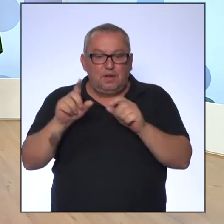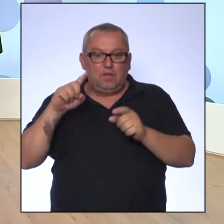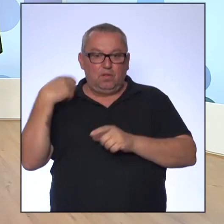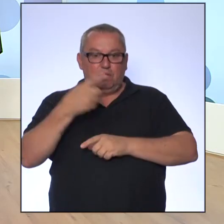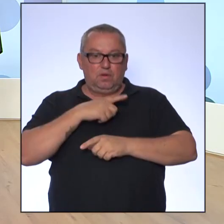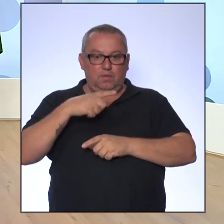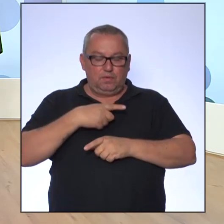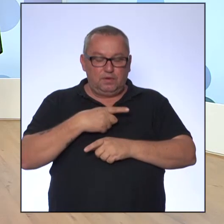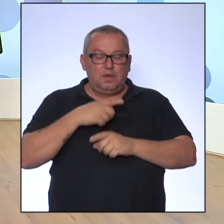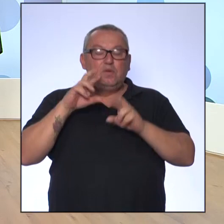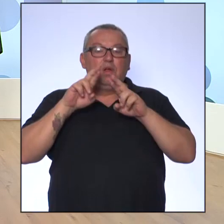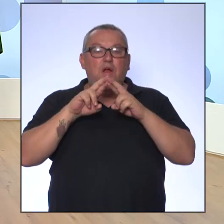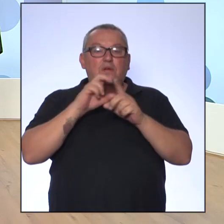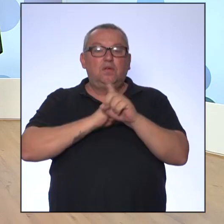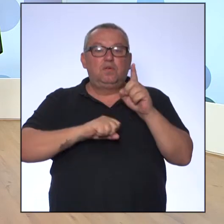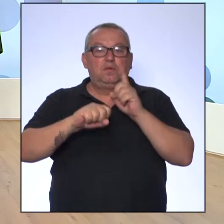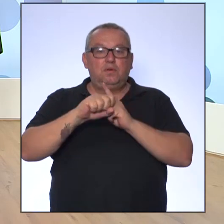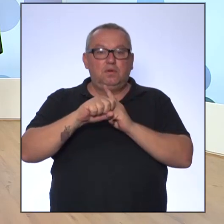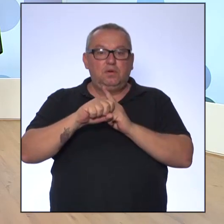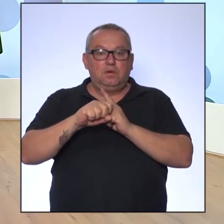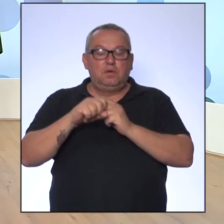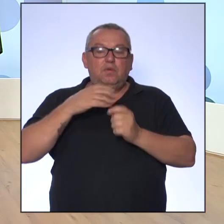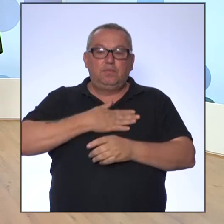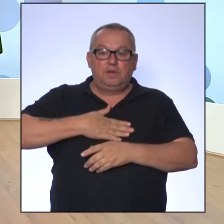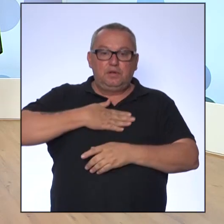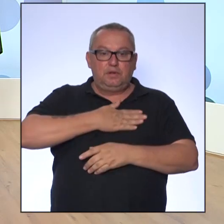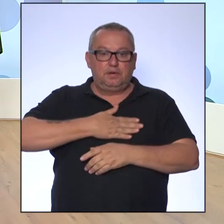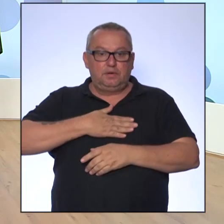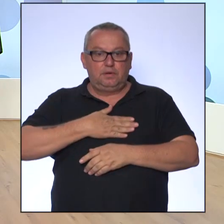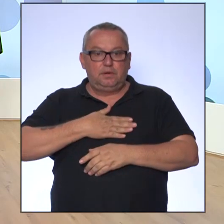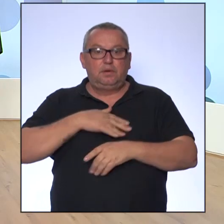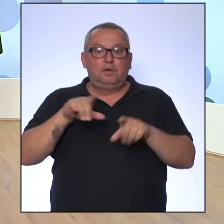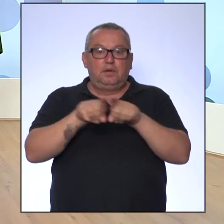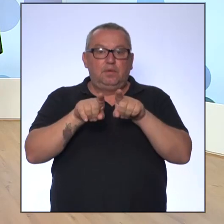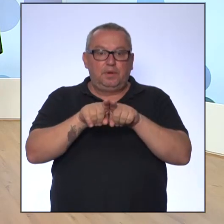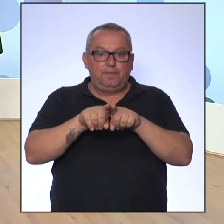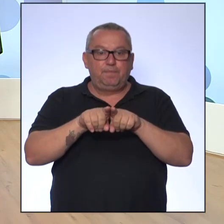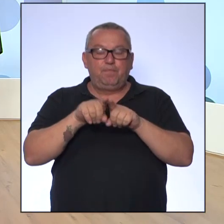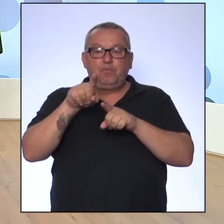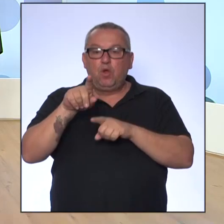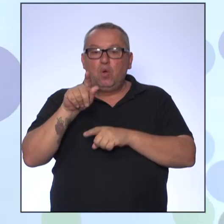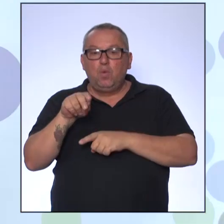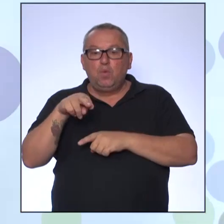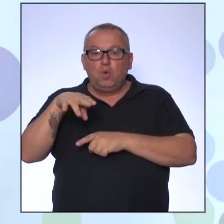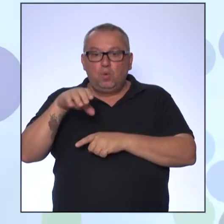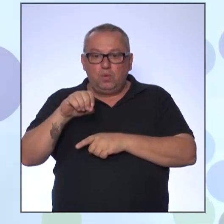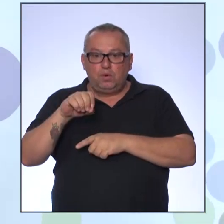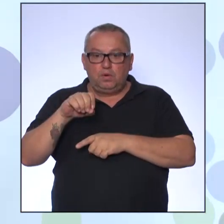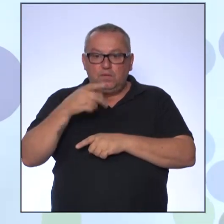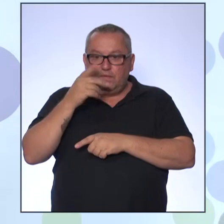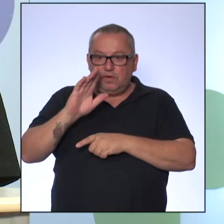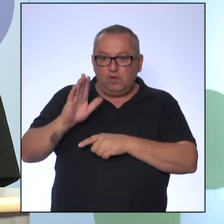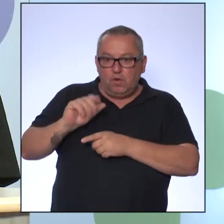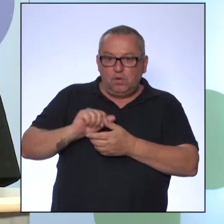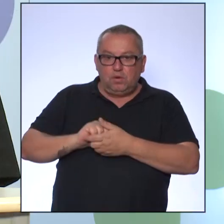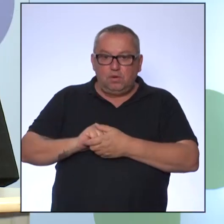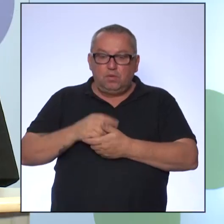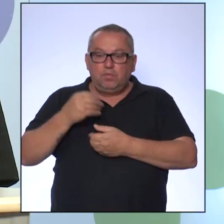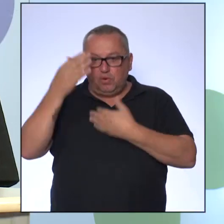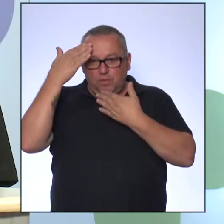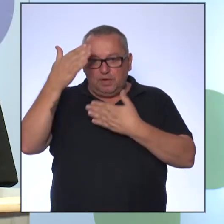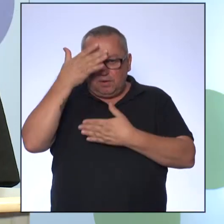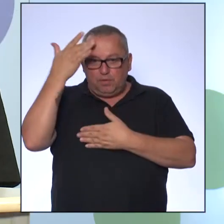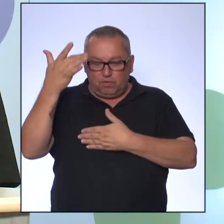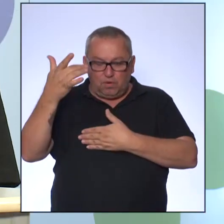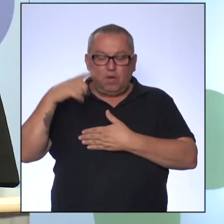estamos nas nossas redes sociais. Foi um prazer. O Bruno, quer se despedir, Bruno? Muito obrigado,